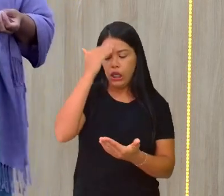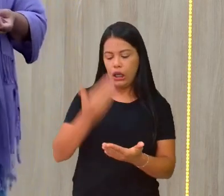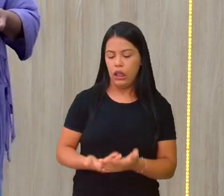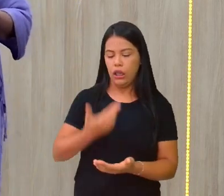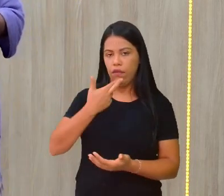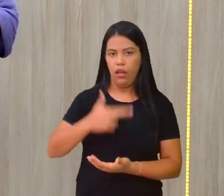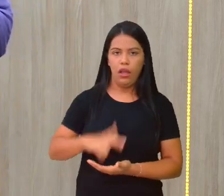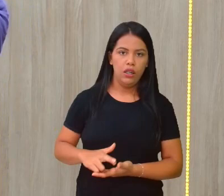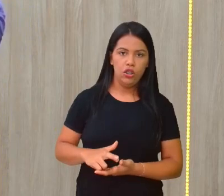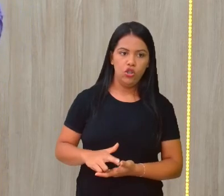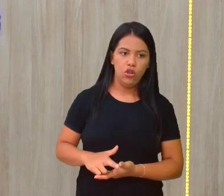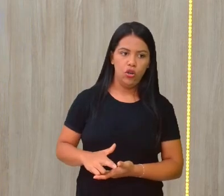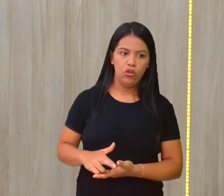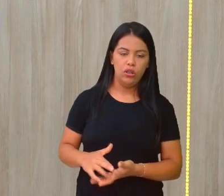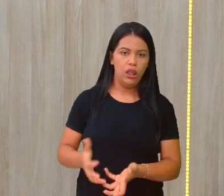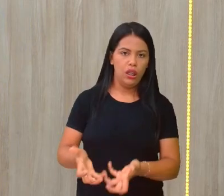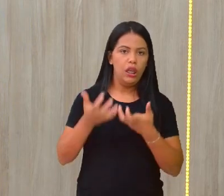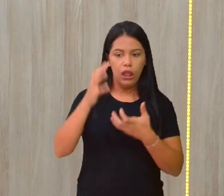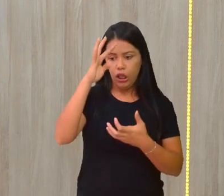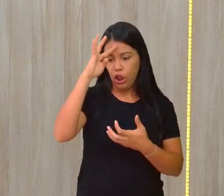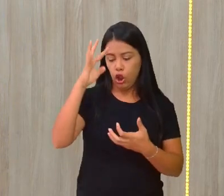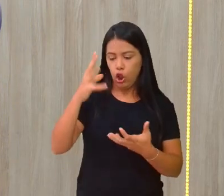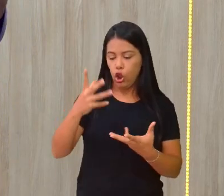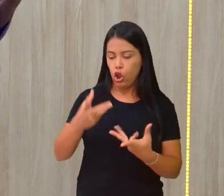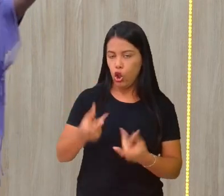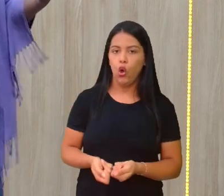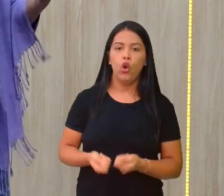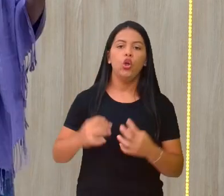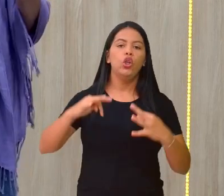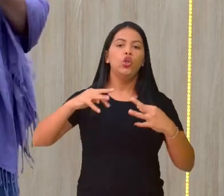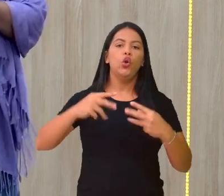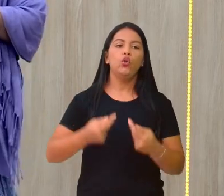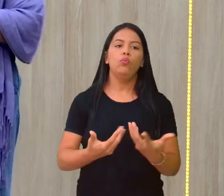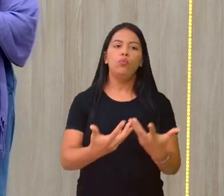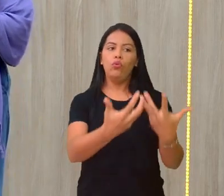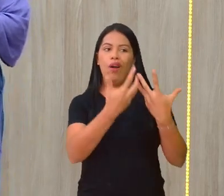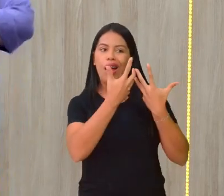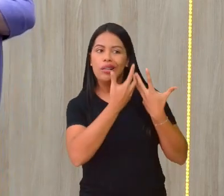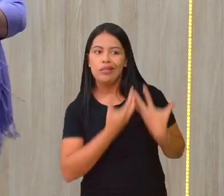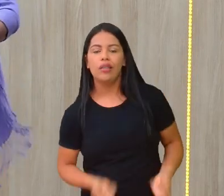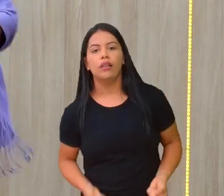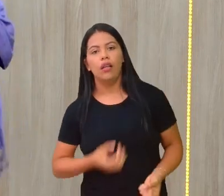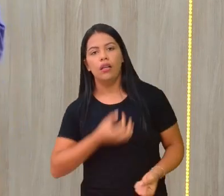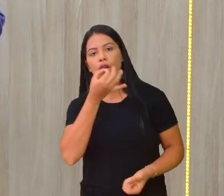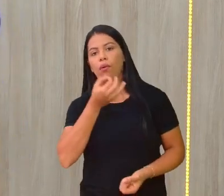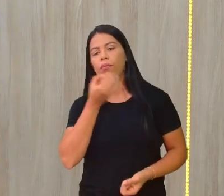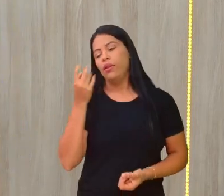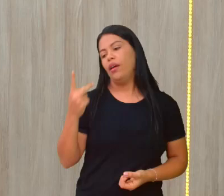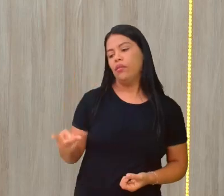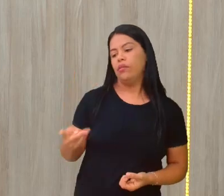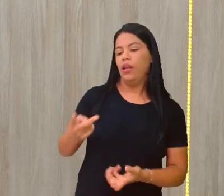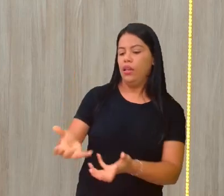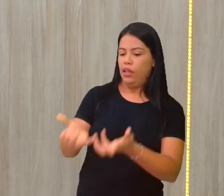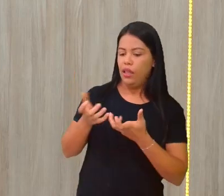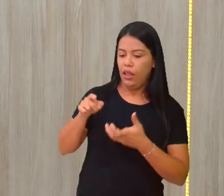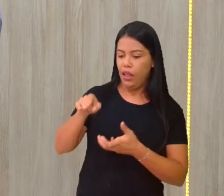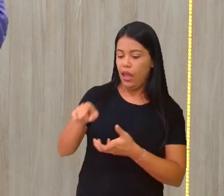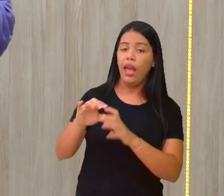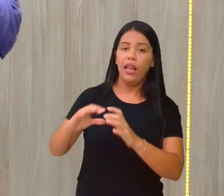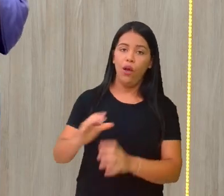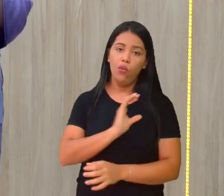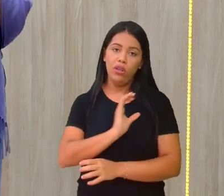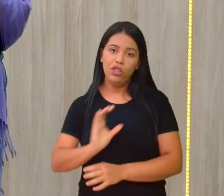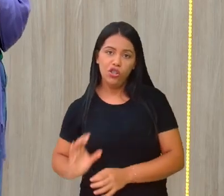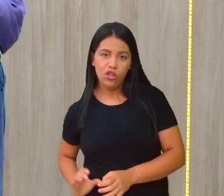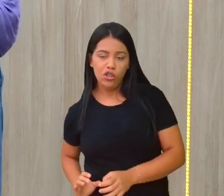religiosas em todo mundo, ou seja, os mouros tinham suas convicções e eles queriam dominar os mouros,